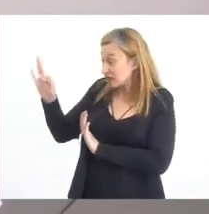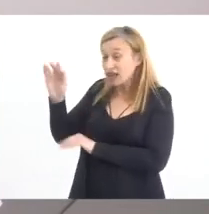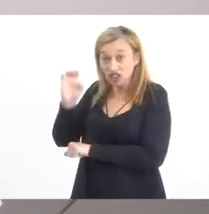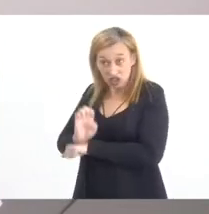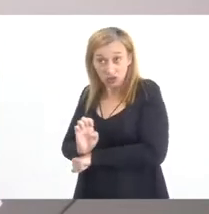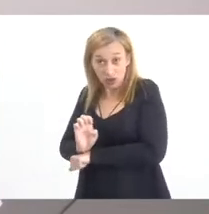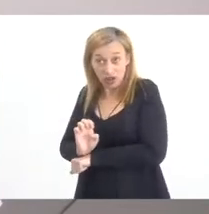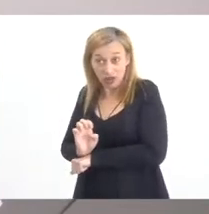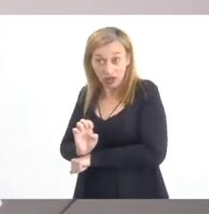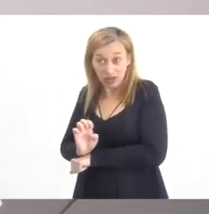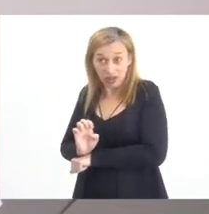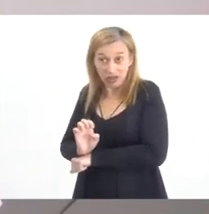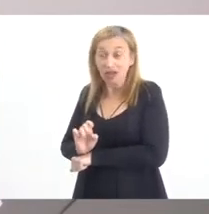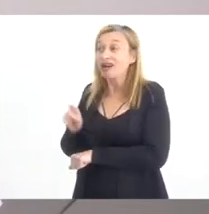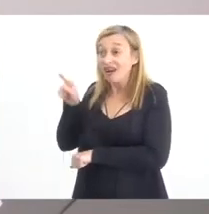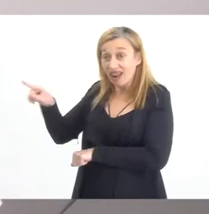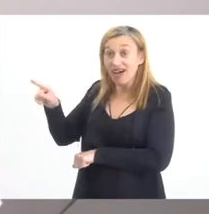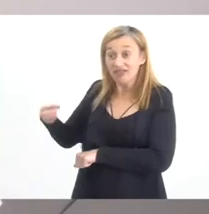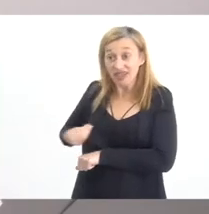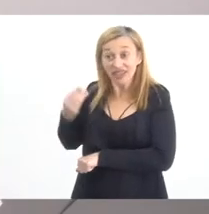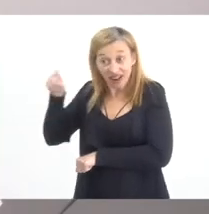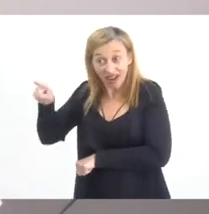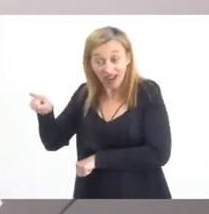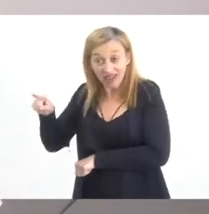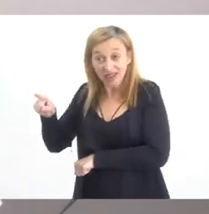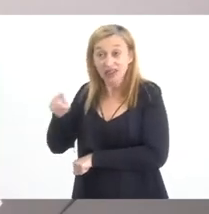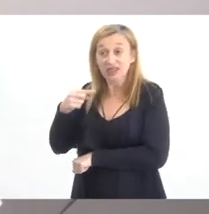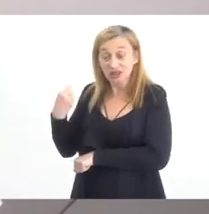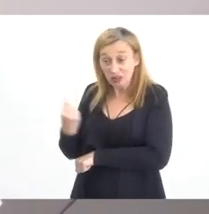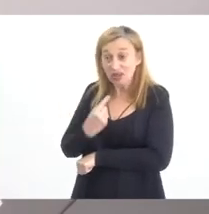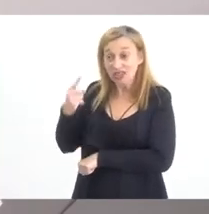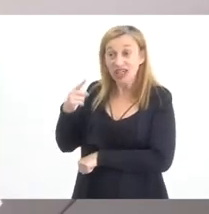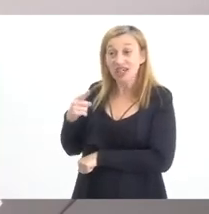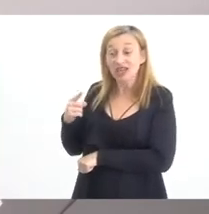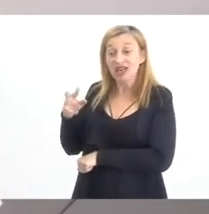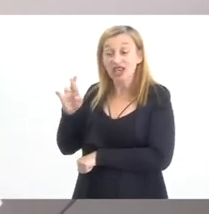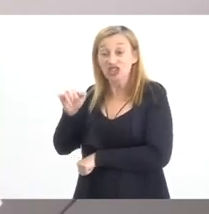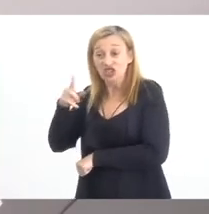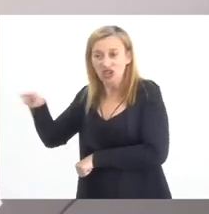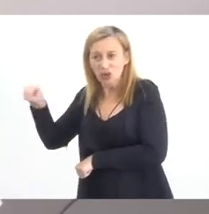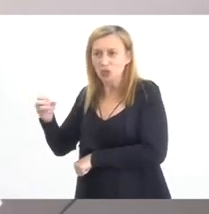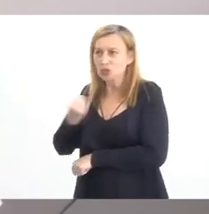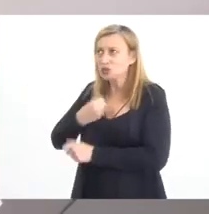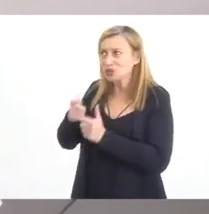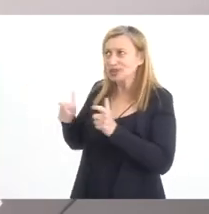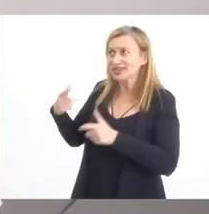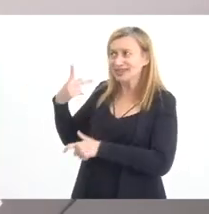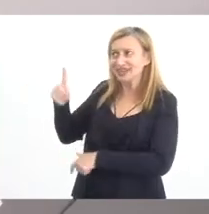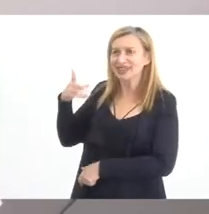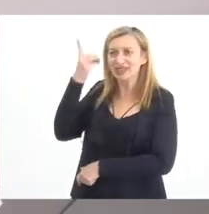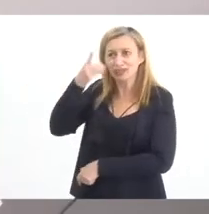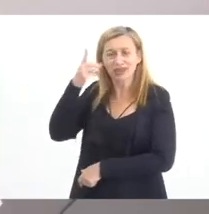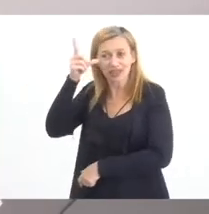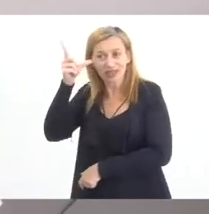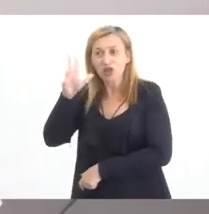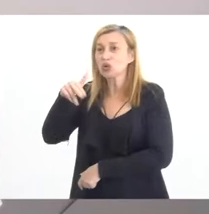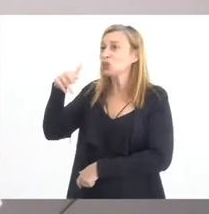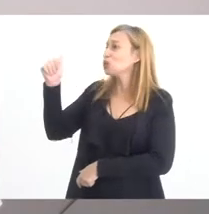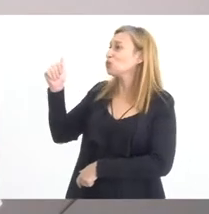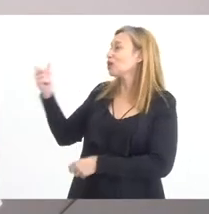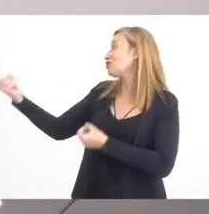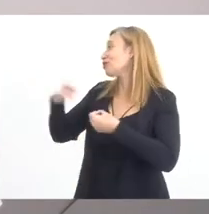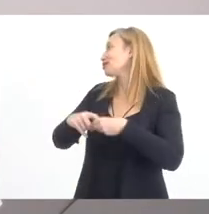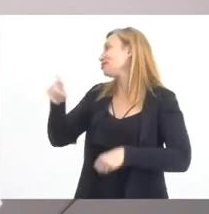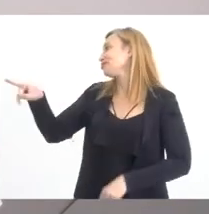estaduais estarão lá presentes na nossa região. E a maioria deles, deputada Lucinha, nunca mais